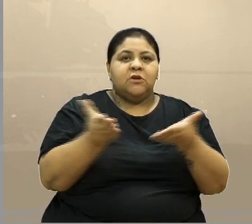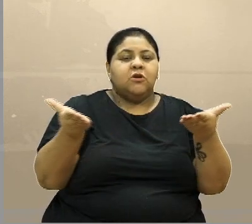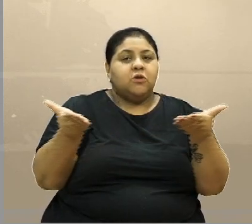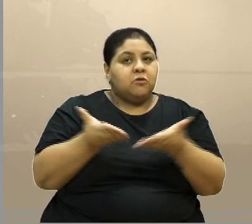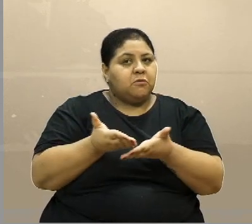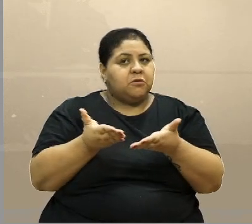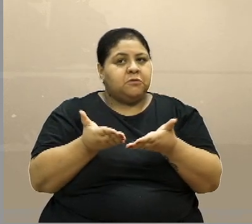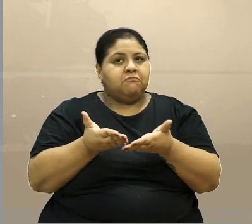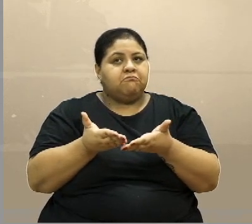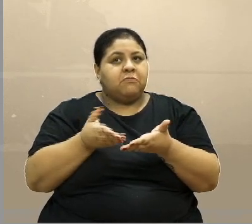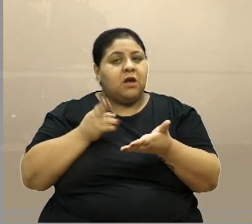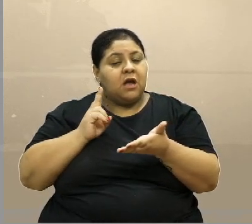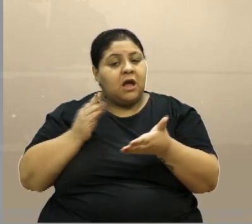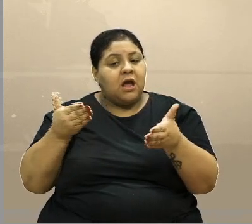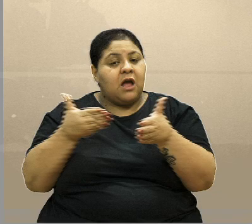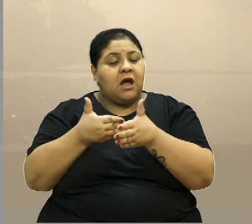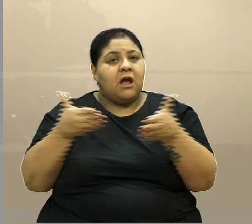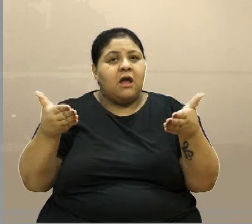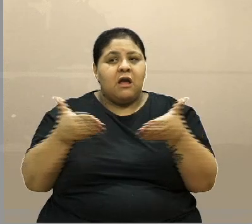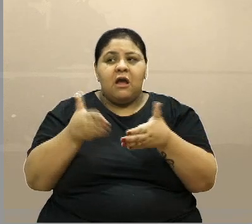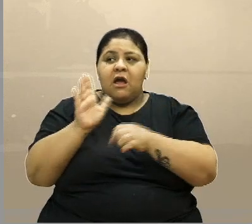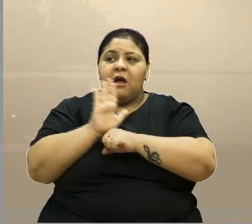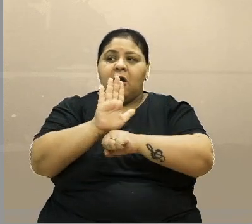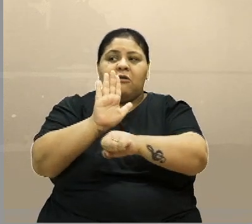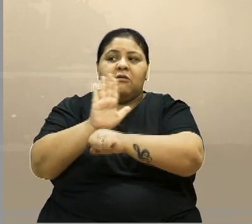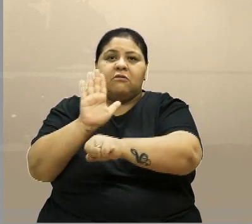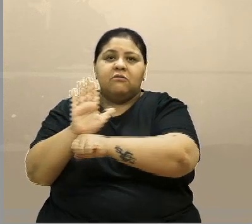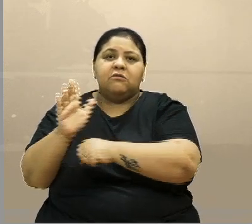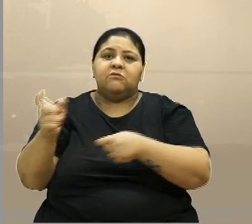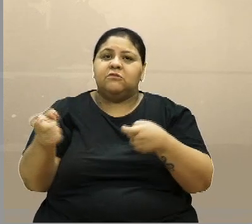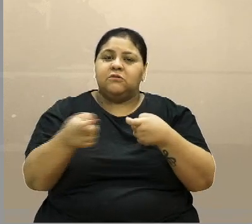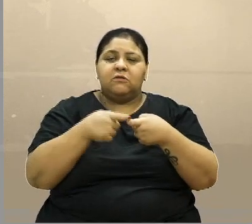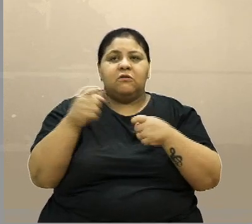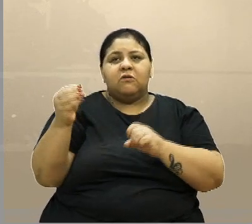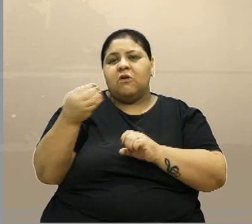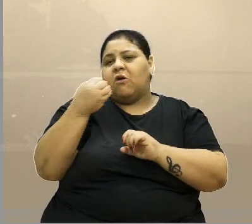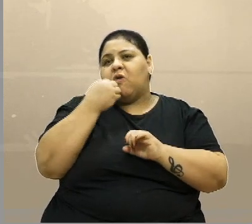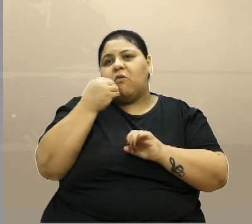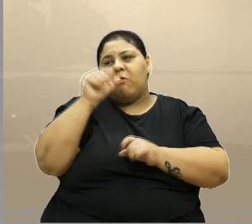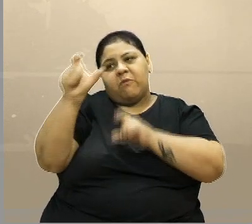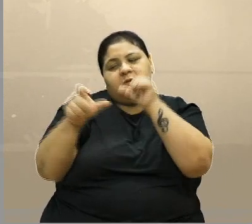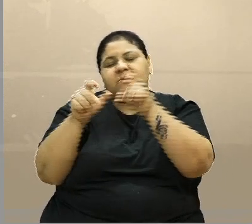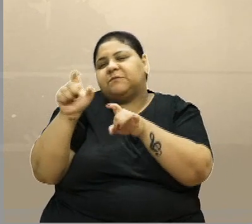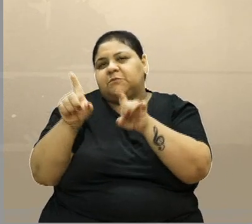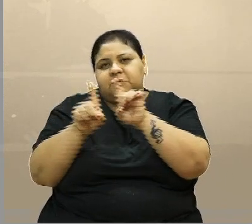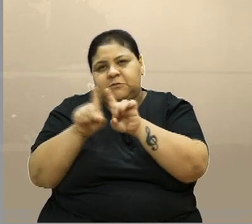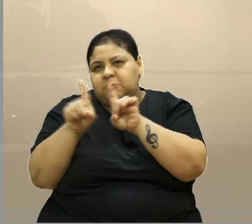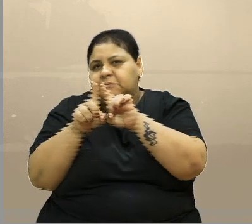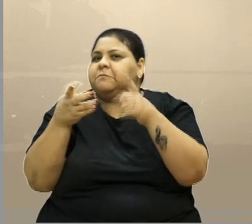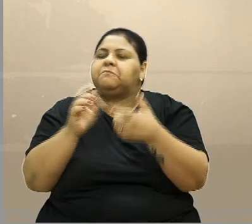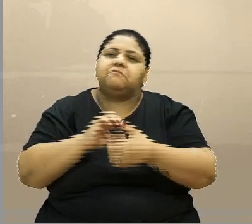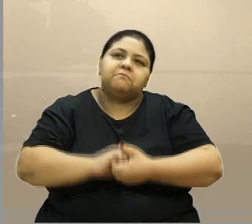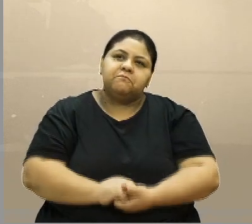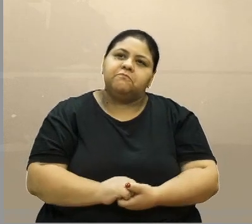até hoje, né, auxiliando em muito as clínicas e, obviamente, os pacientes dessas clínicas.